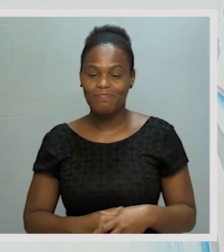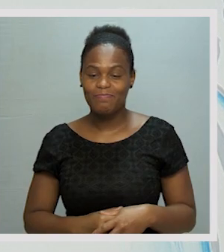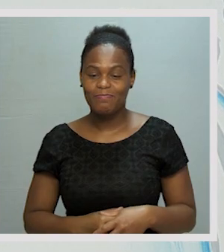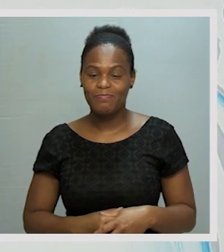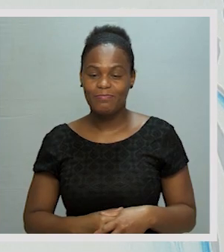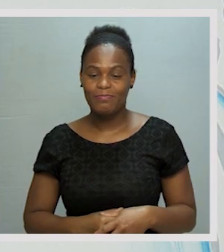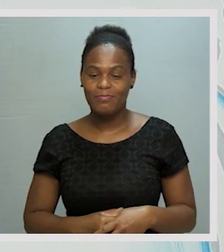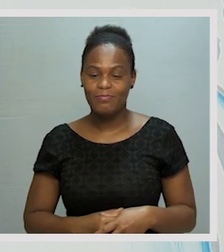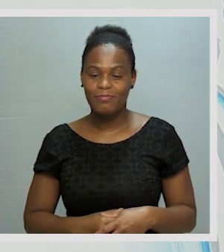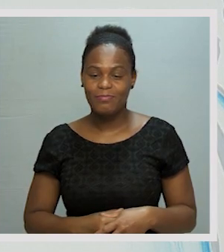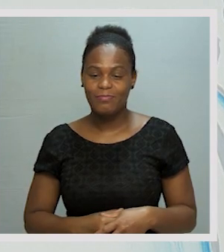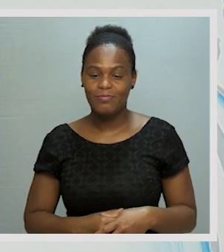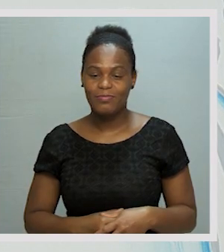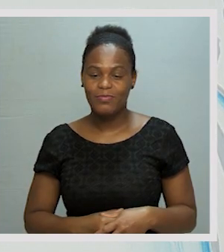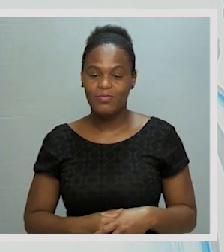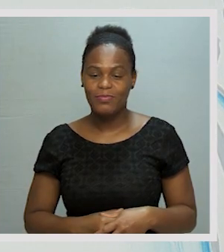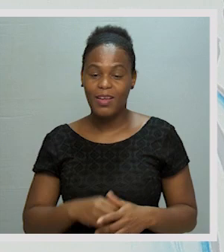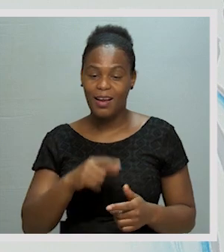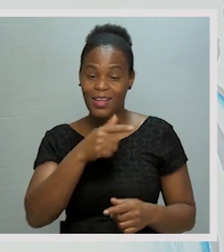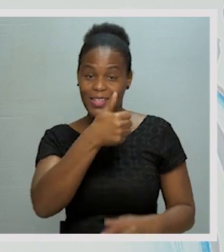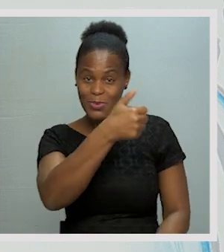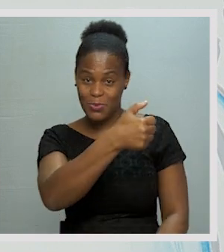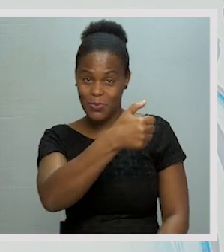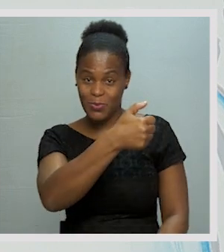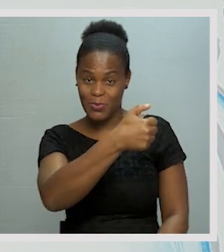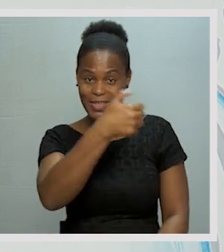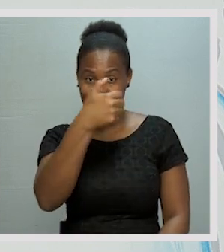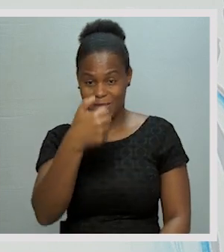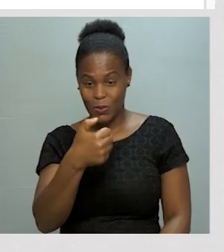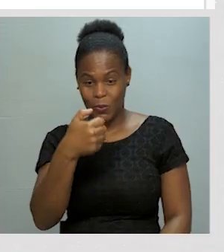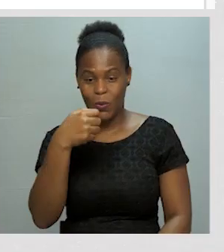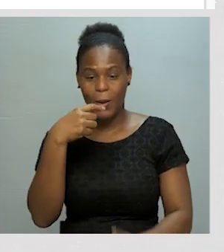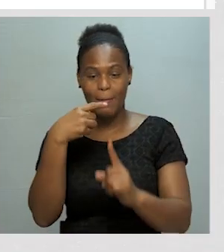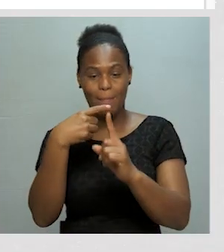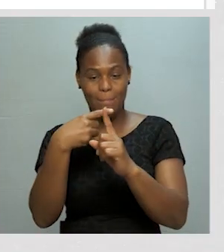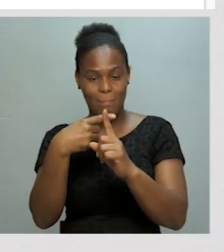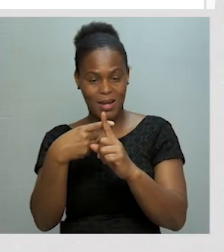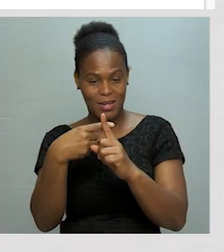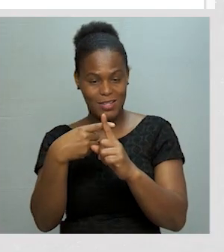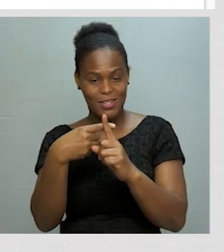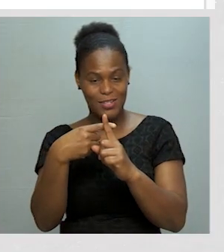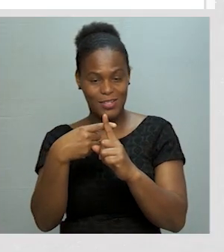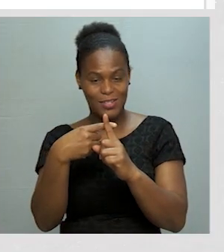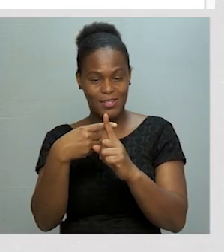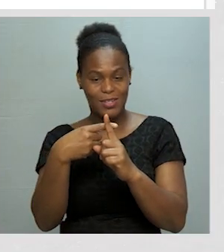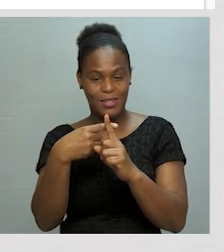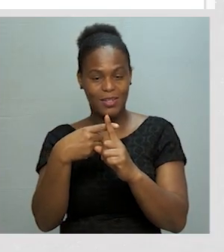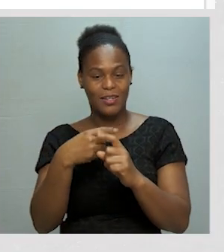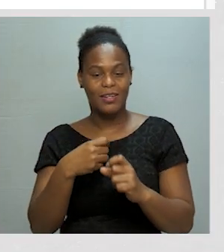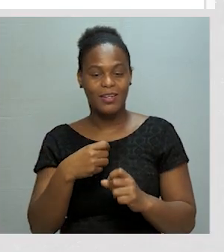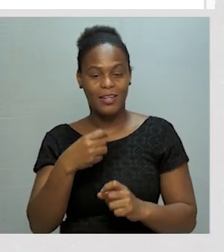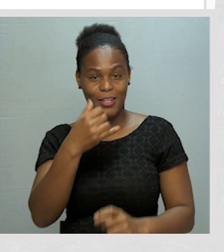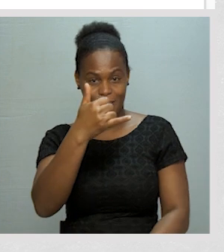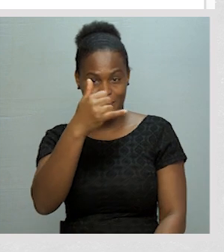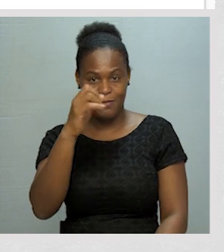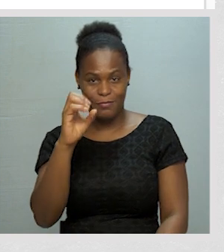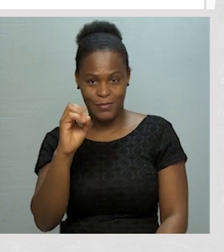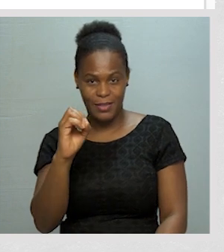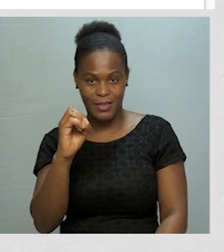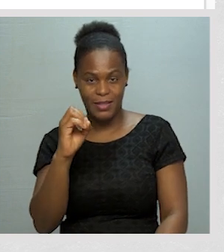Aqui, 40 mais, o que é que dá 100? Mais 20? Não, mais 20 dá 60. Então,